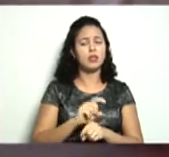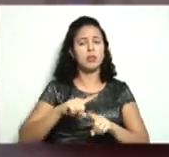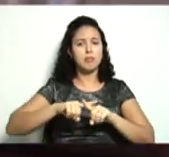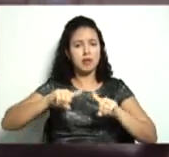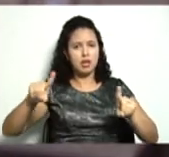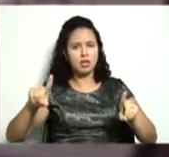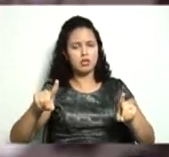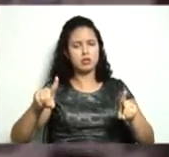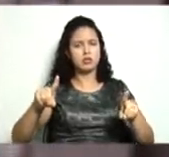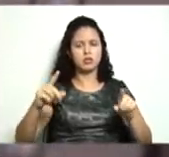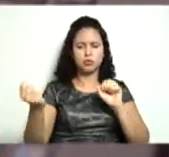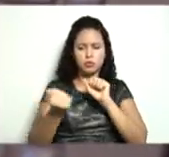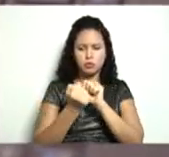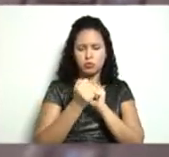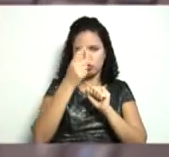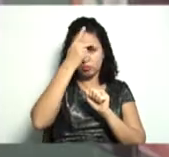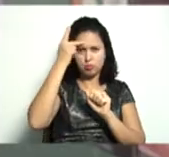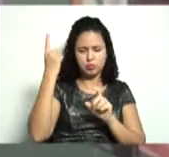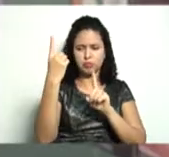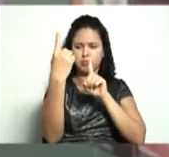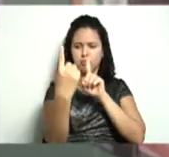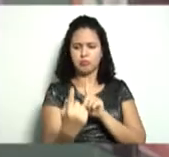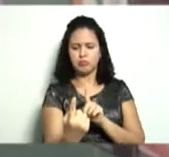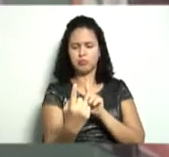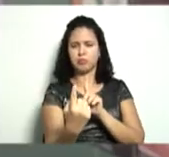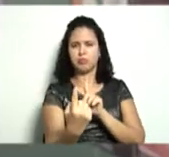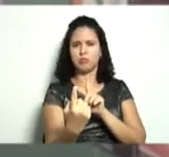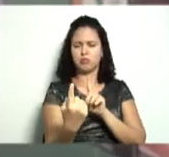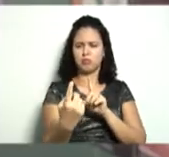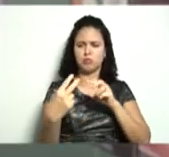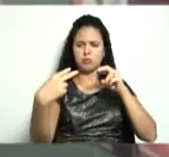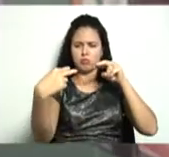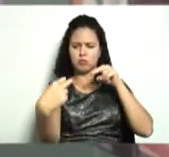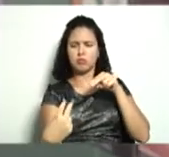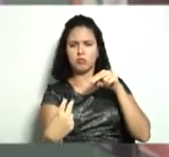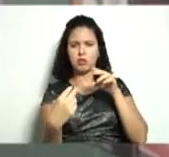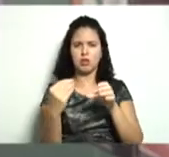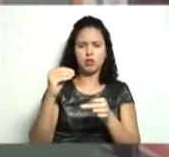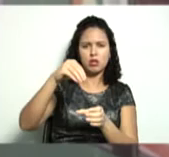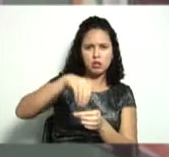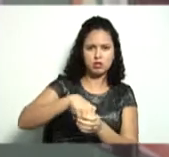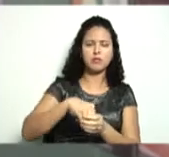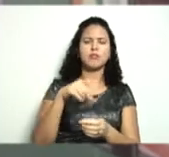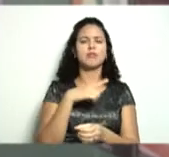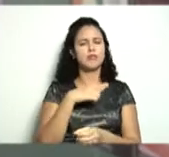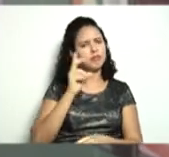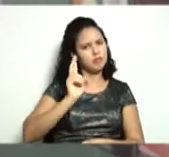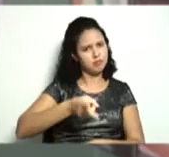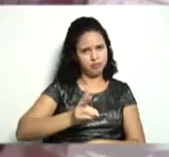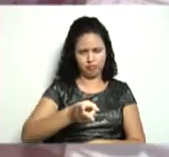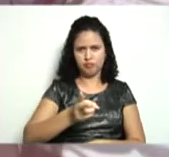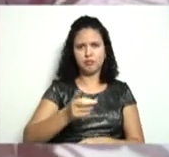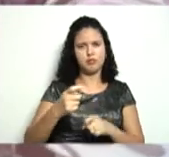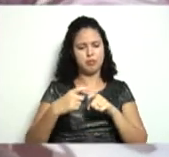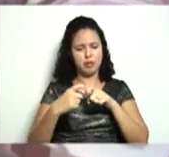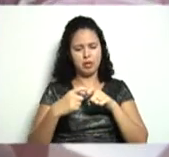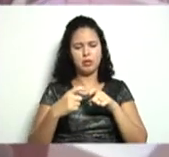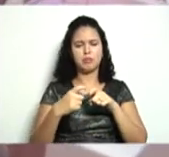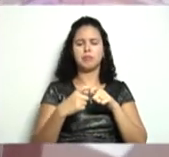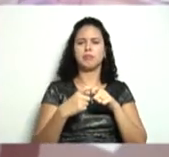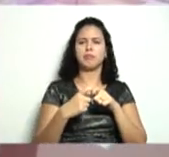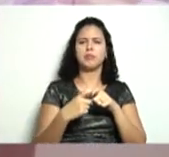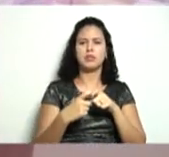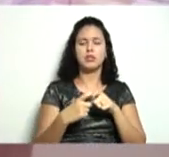atendimento com o paciente dentro do hospital, dentro do nosso pronto-socorro, eu faço. Eu acho isso muito importante, sabe? Quando